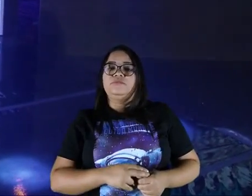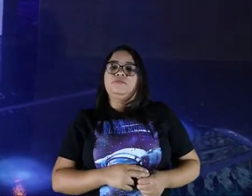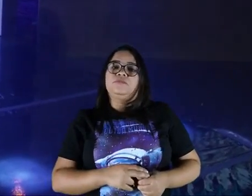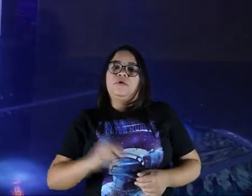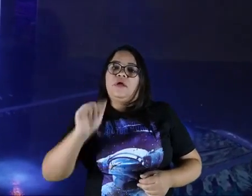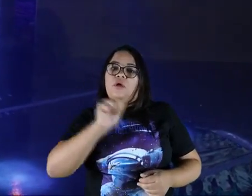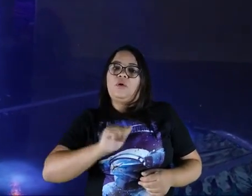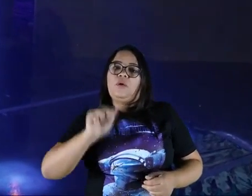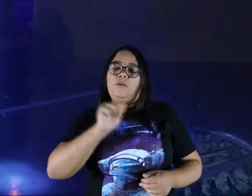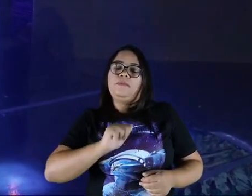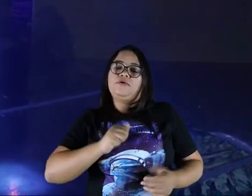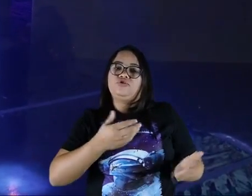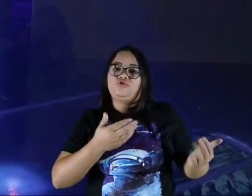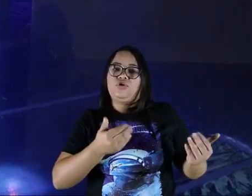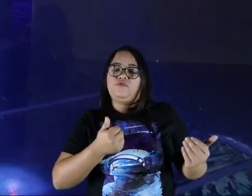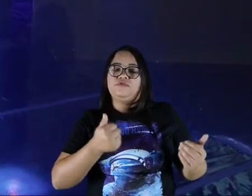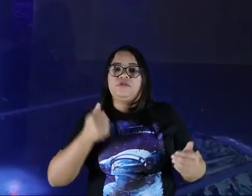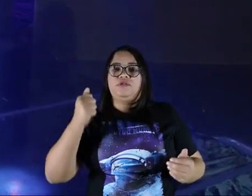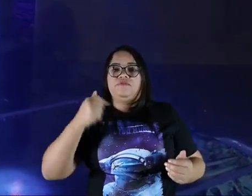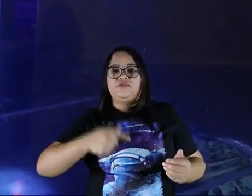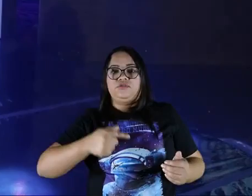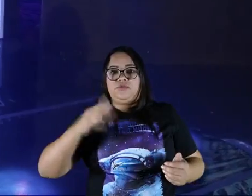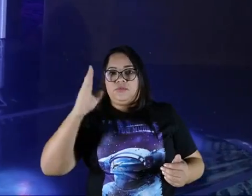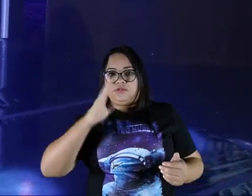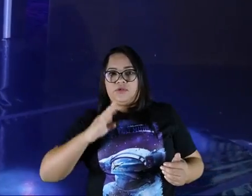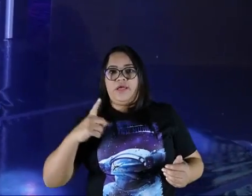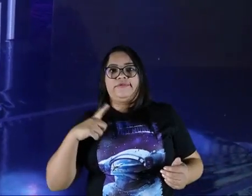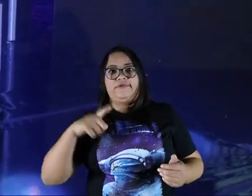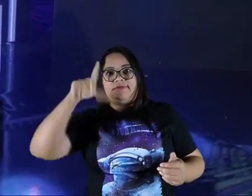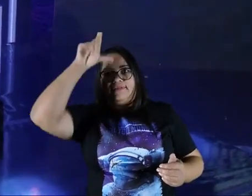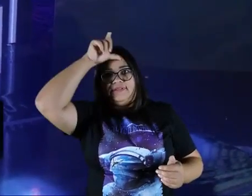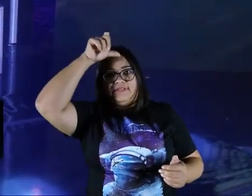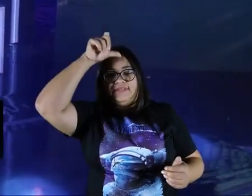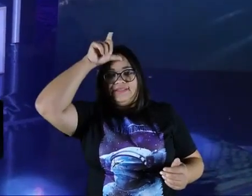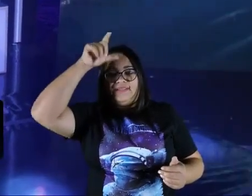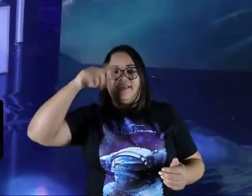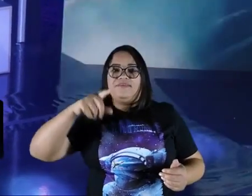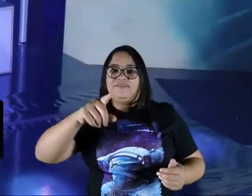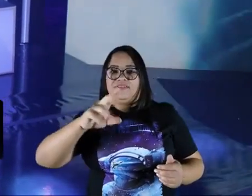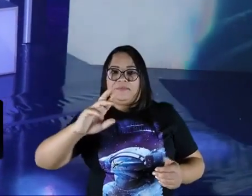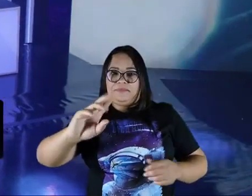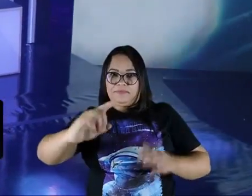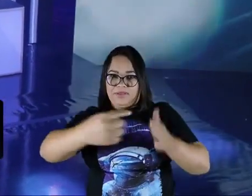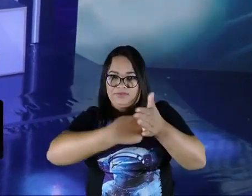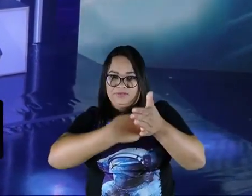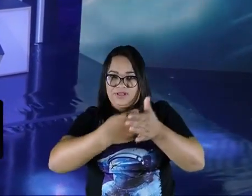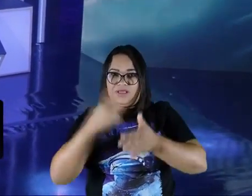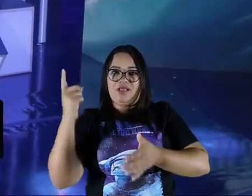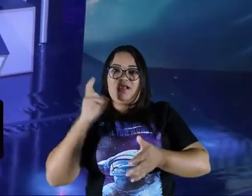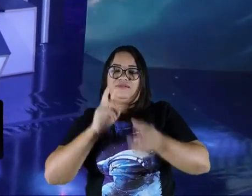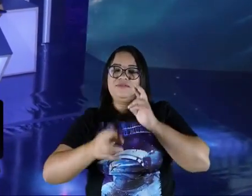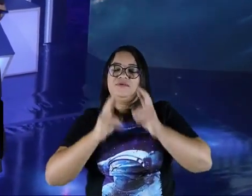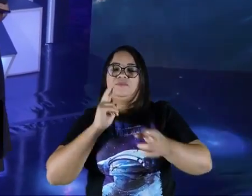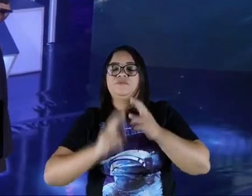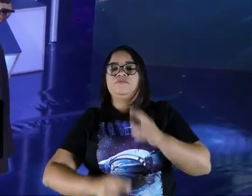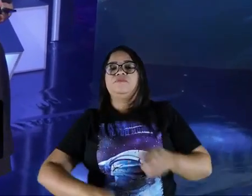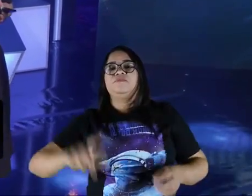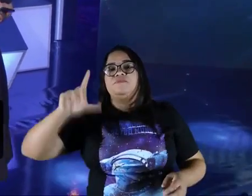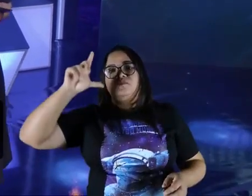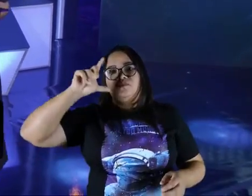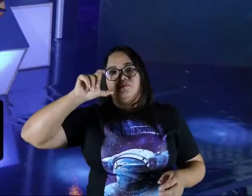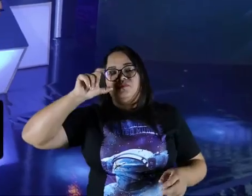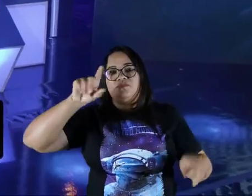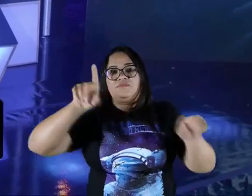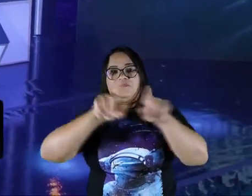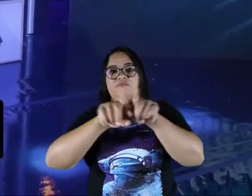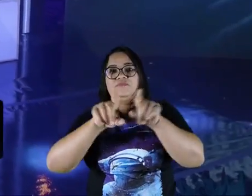@jovensadventistasbrasil. Nós teremos todos os nossos líderes aqui com a gente respondendo as suas perguntas. E aí lá no Instagram também a